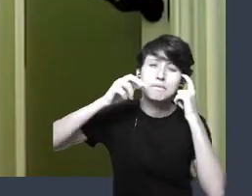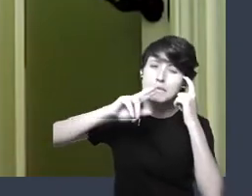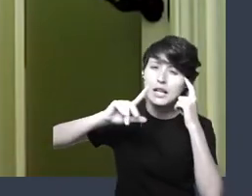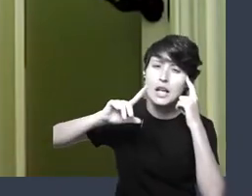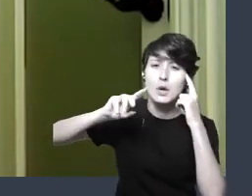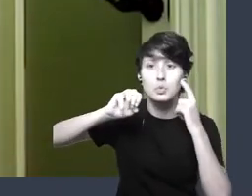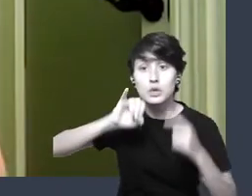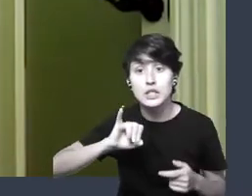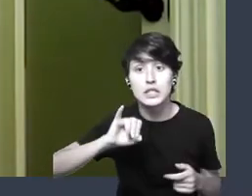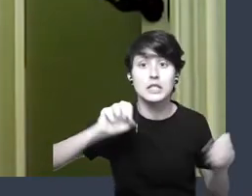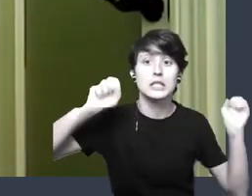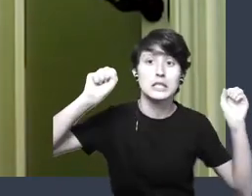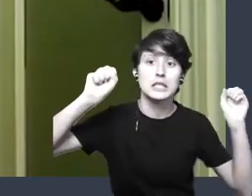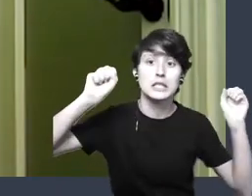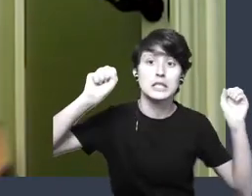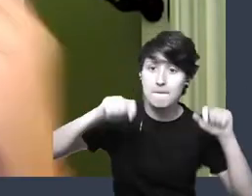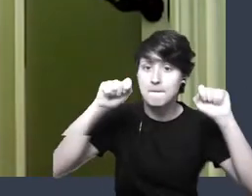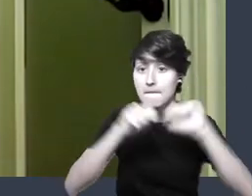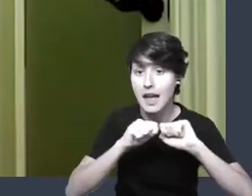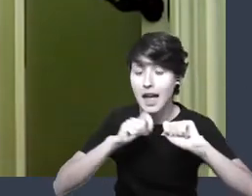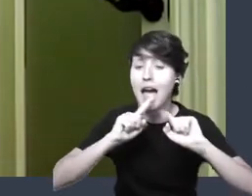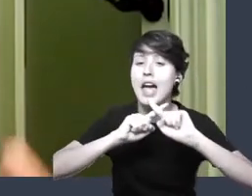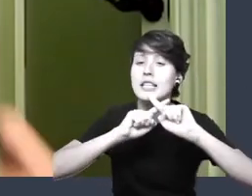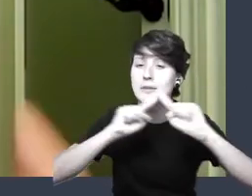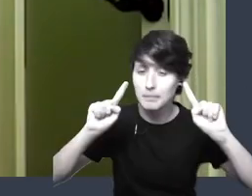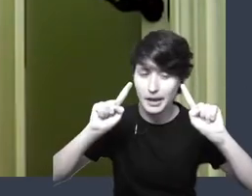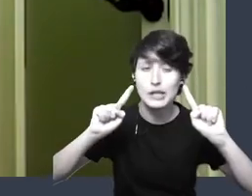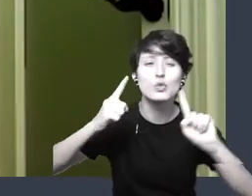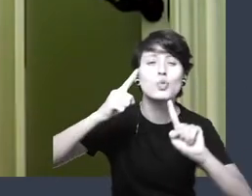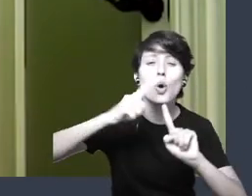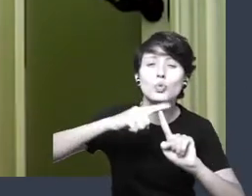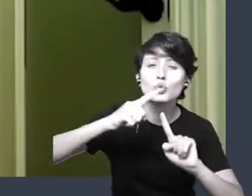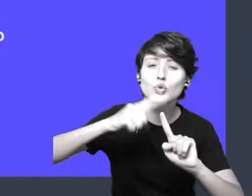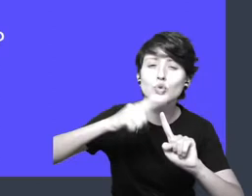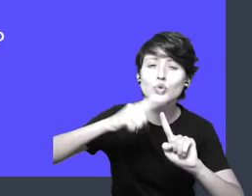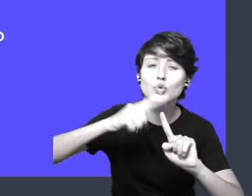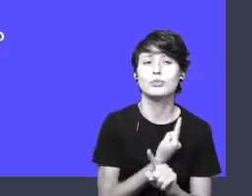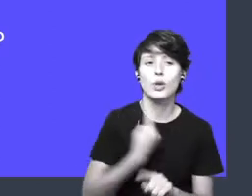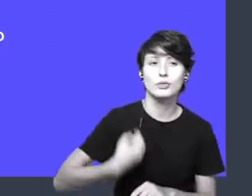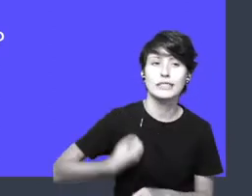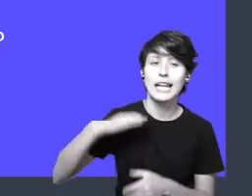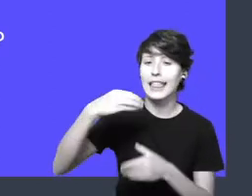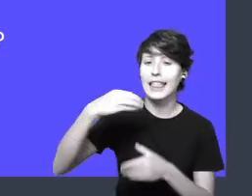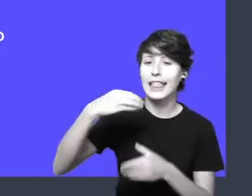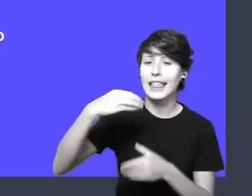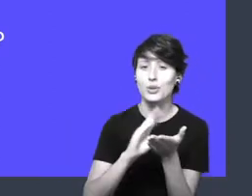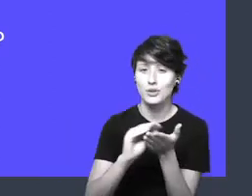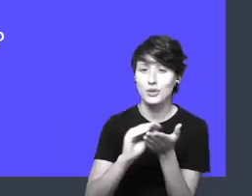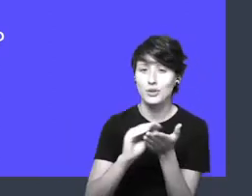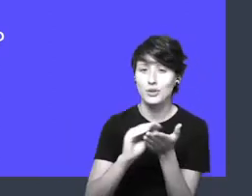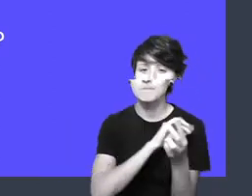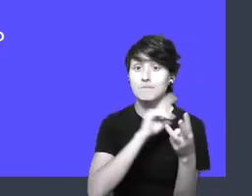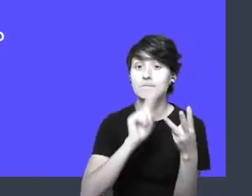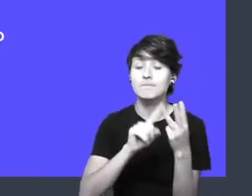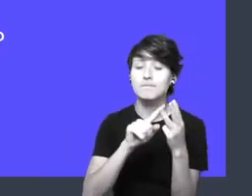dados são enviesados, mas sim qual tipo de viés que existe nesses dados. A terceira pergunta é, quais são as taxas